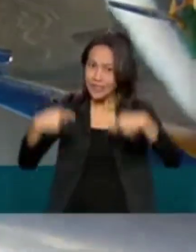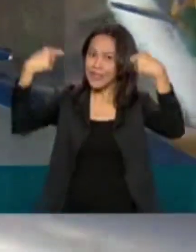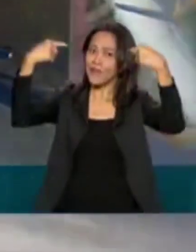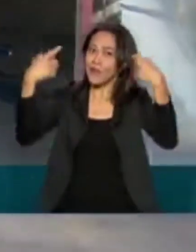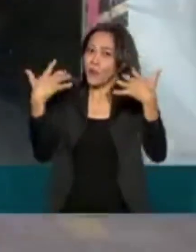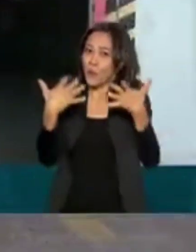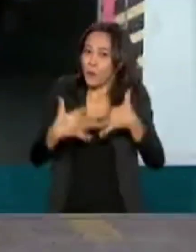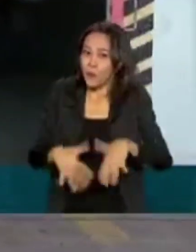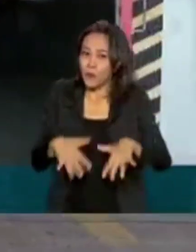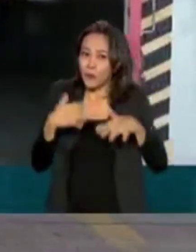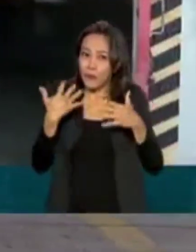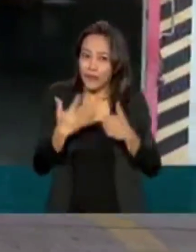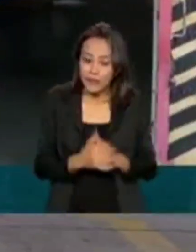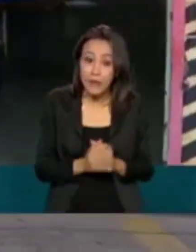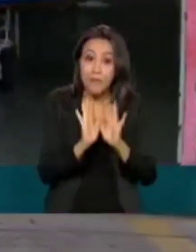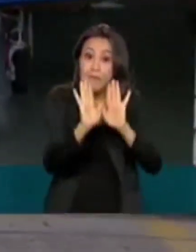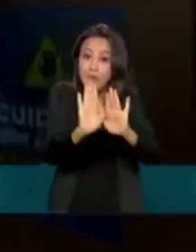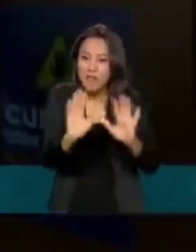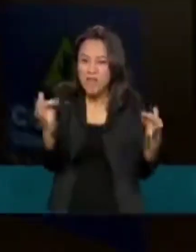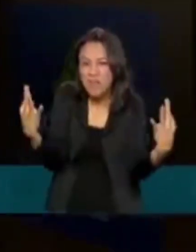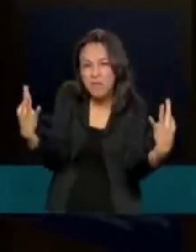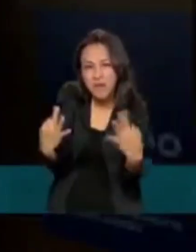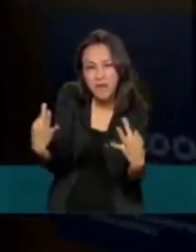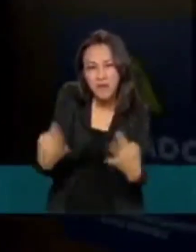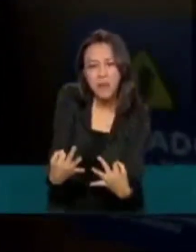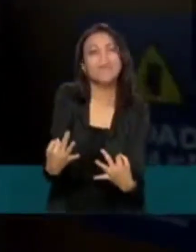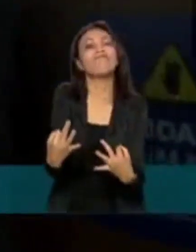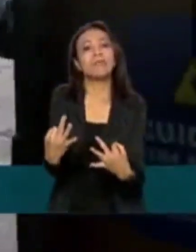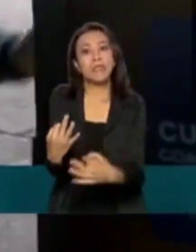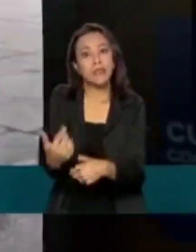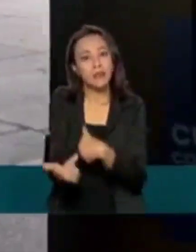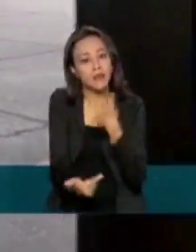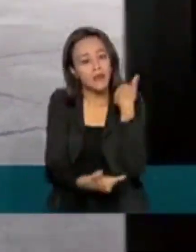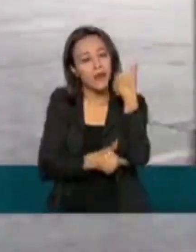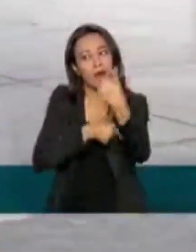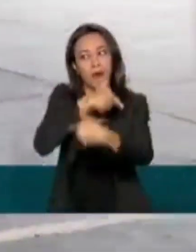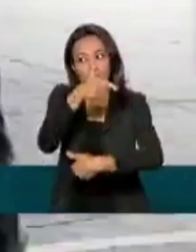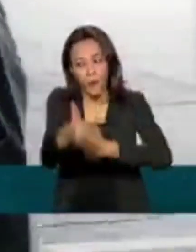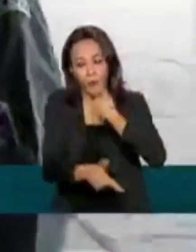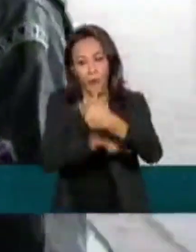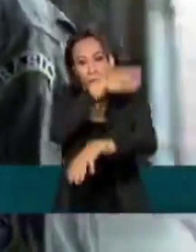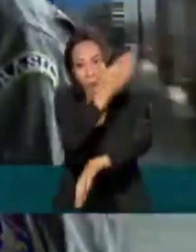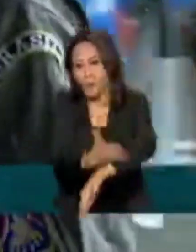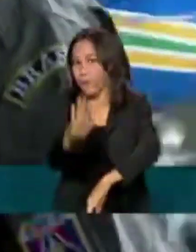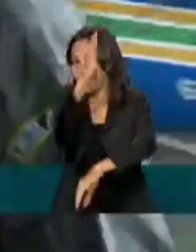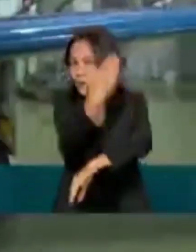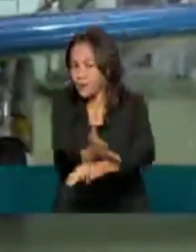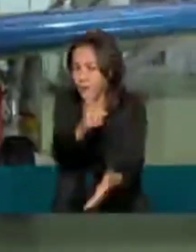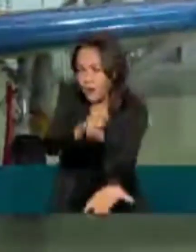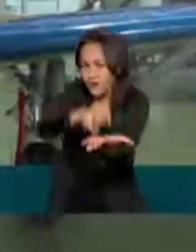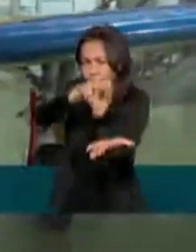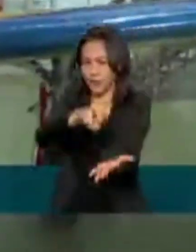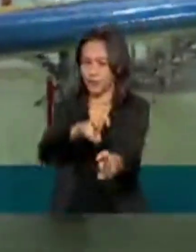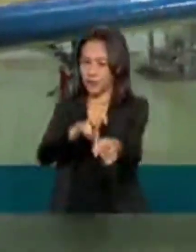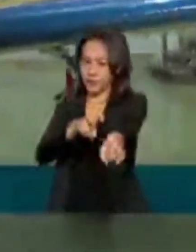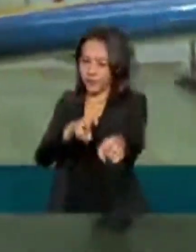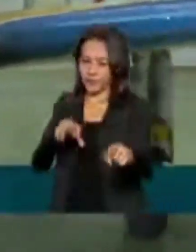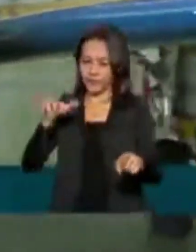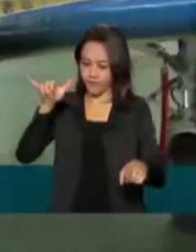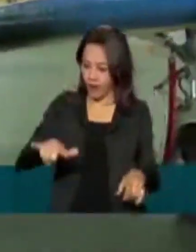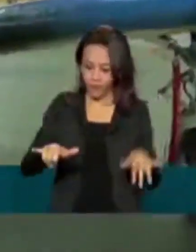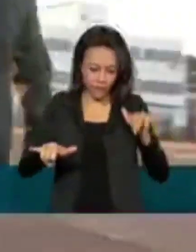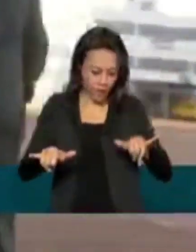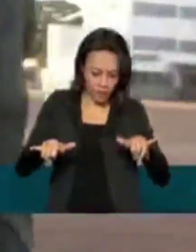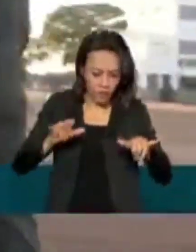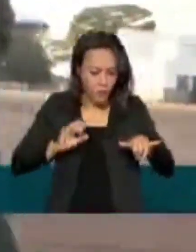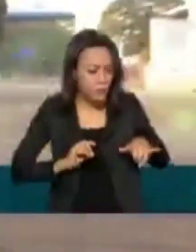física. Mas para chegar à perfeição é preciso muito trabalho. A rotina começa bem cedo. As aeronaves são